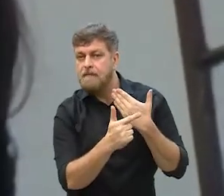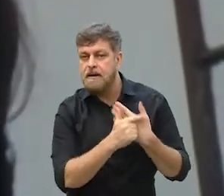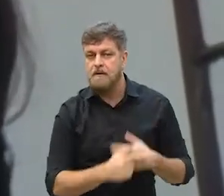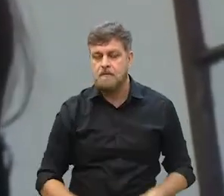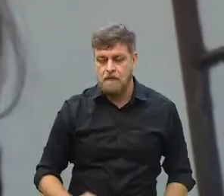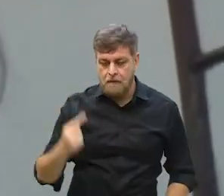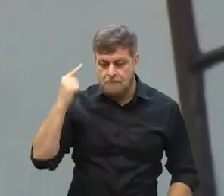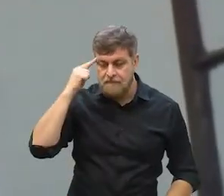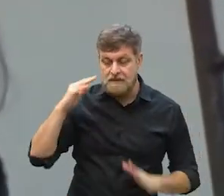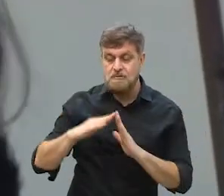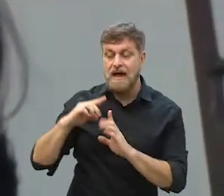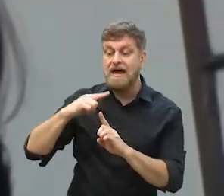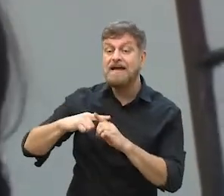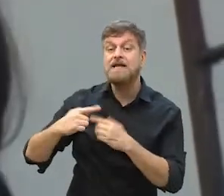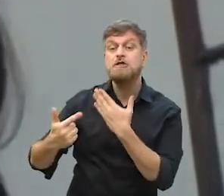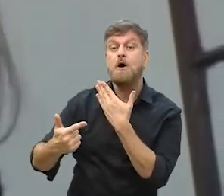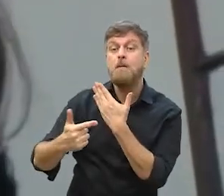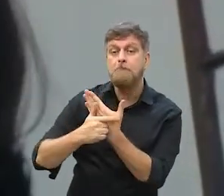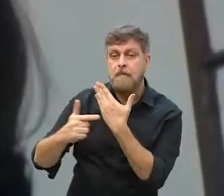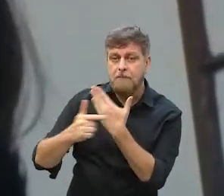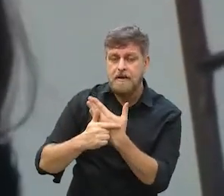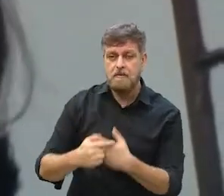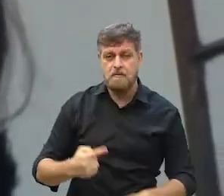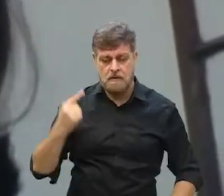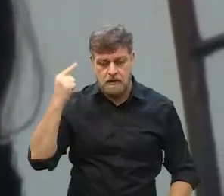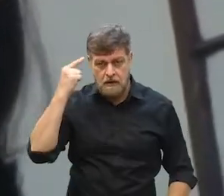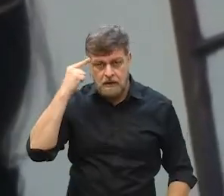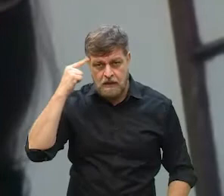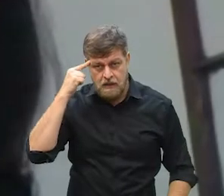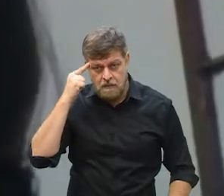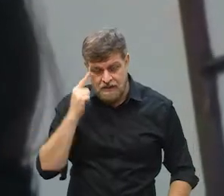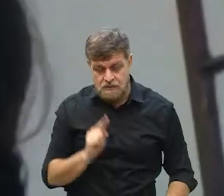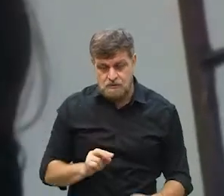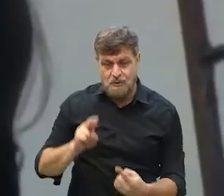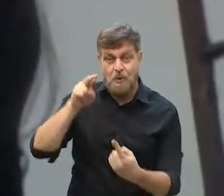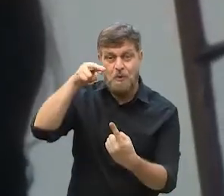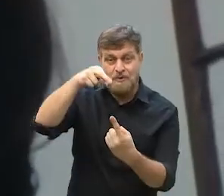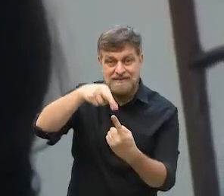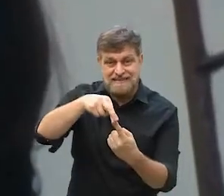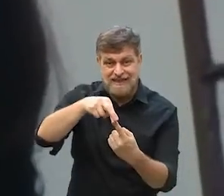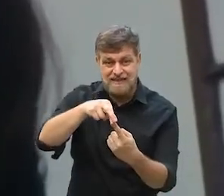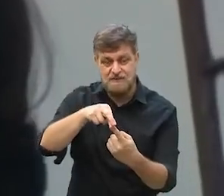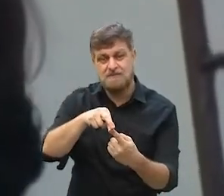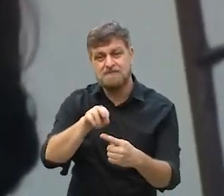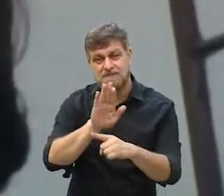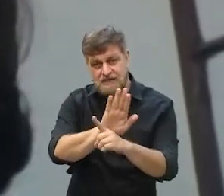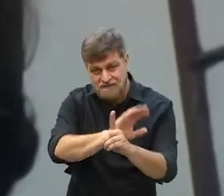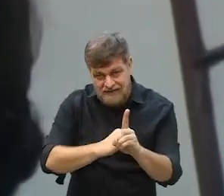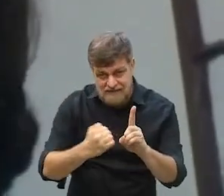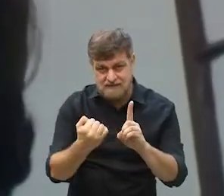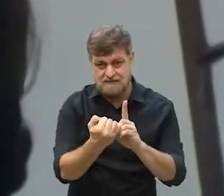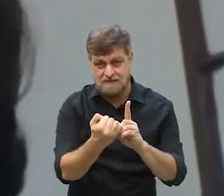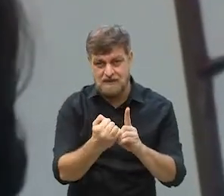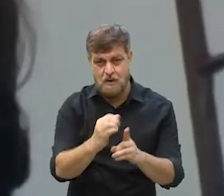das igrejas, eu penso muito o papel dos CRAs nos territórios. Então, a gente precisa ter